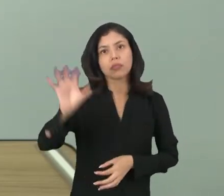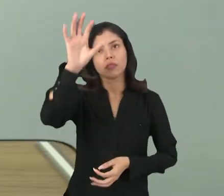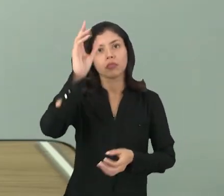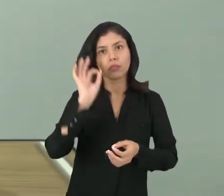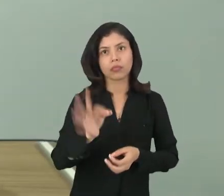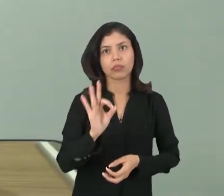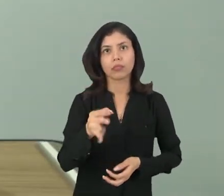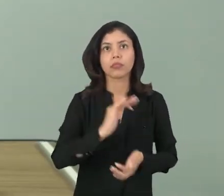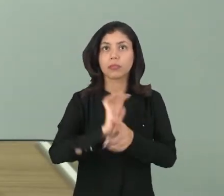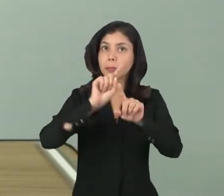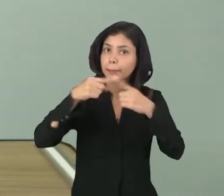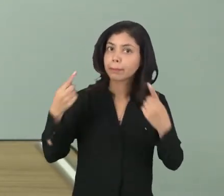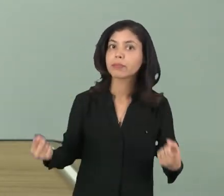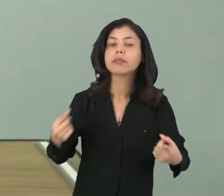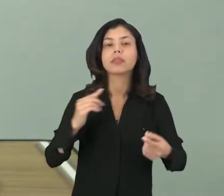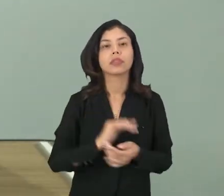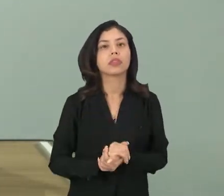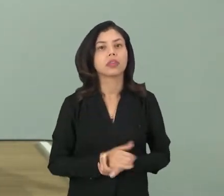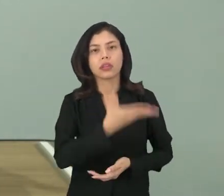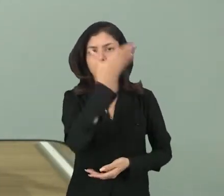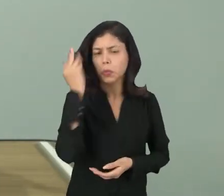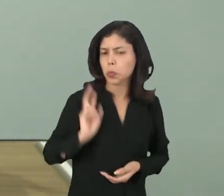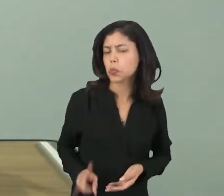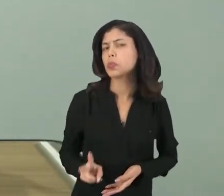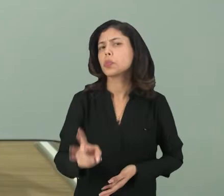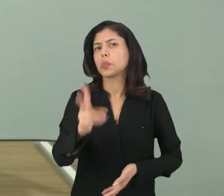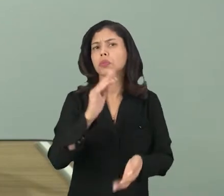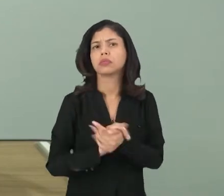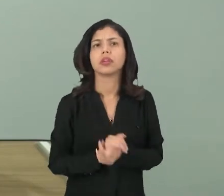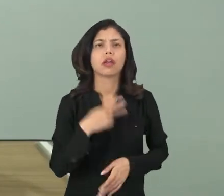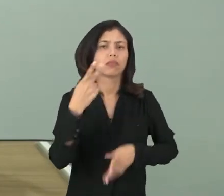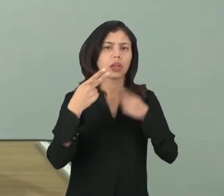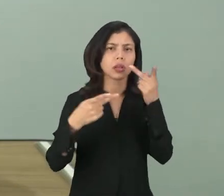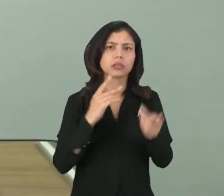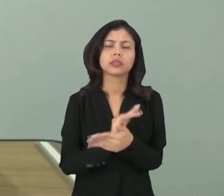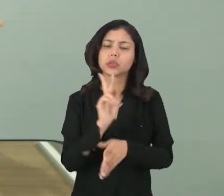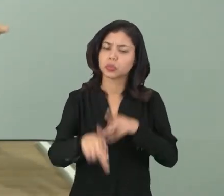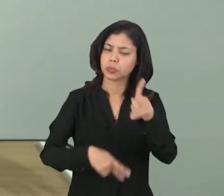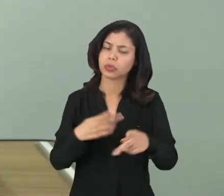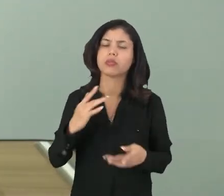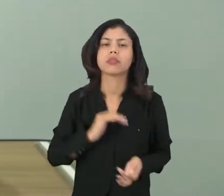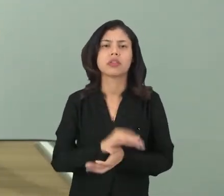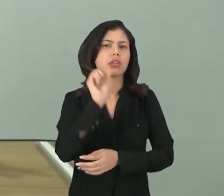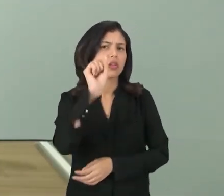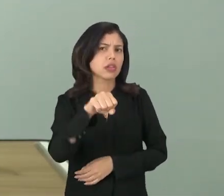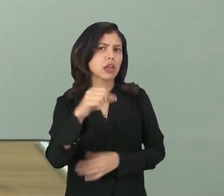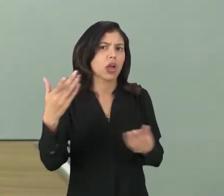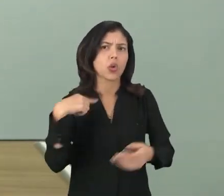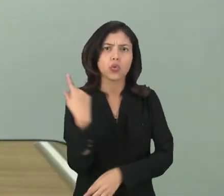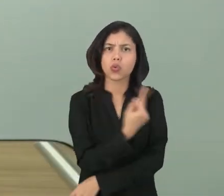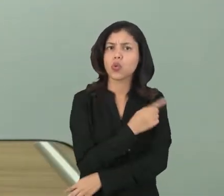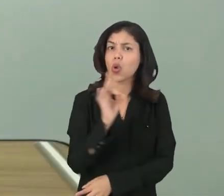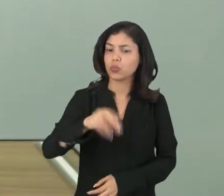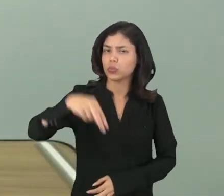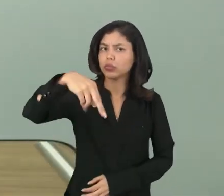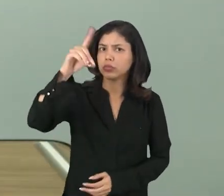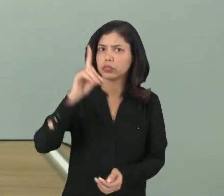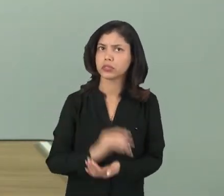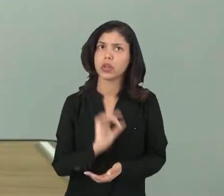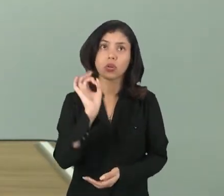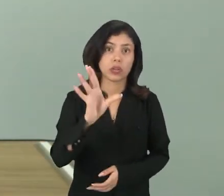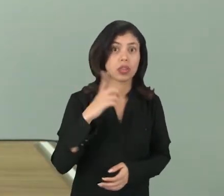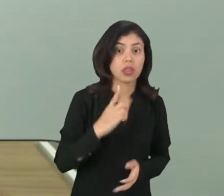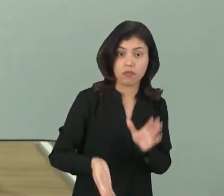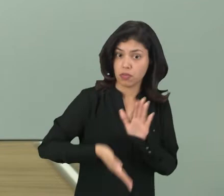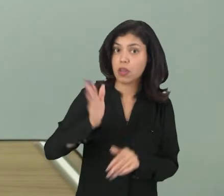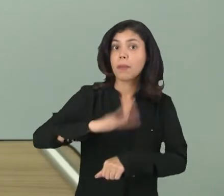certo? Mas vamos continuar falando sobre a formação dos povos? Será que ficamos só nos nordestinos? Será que